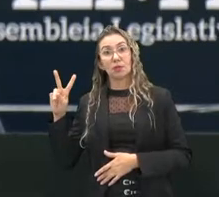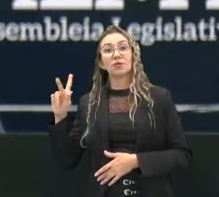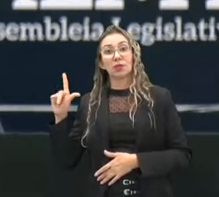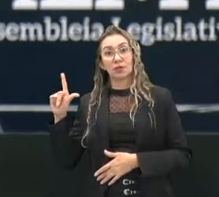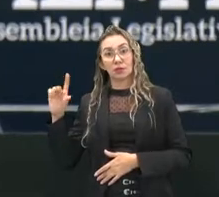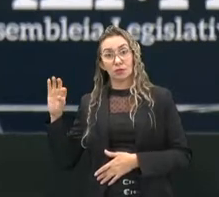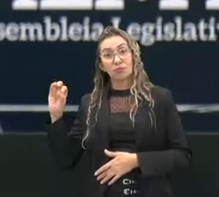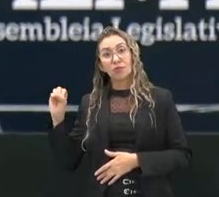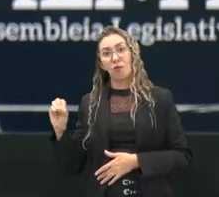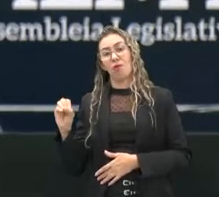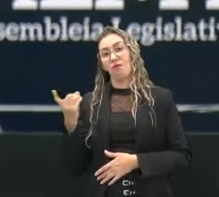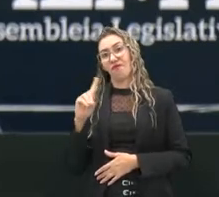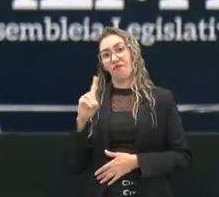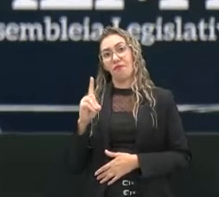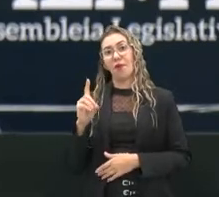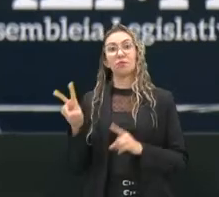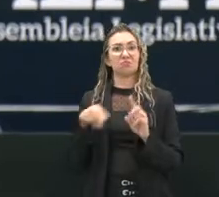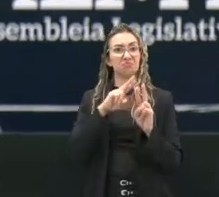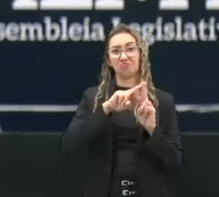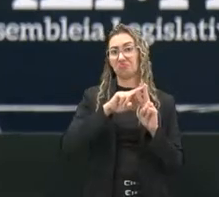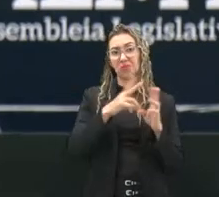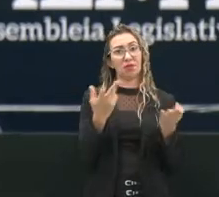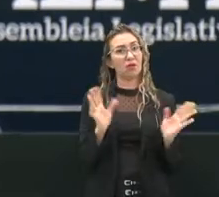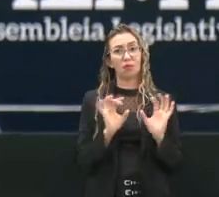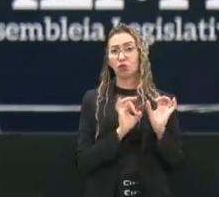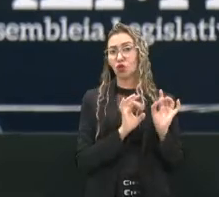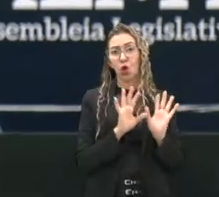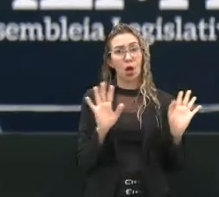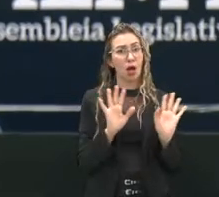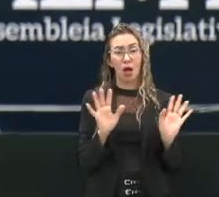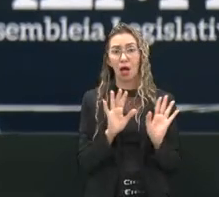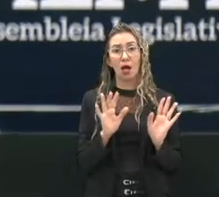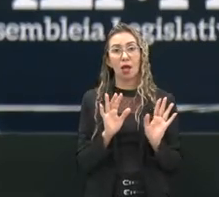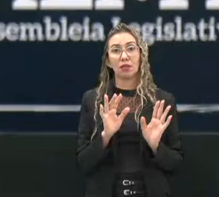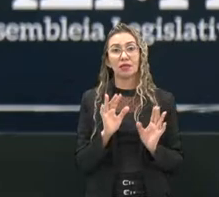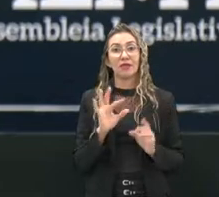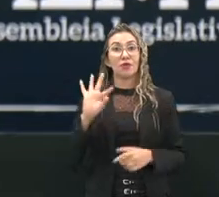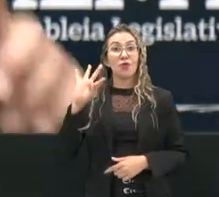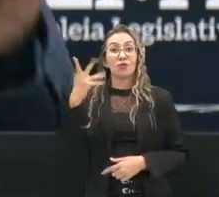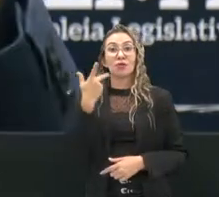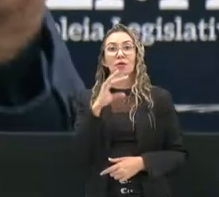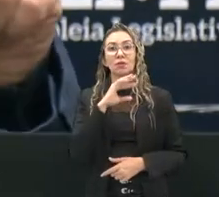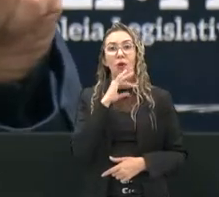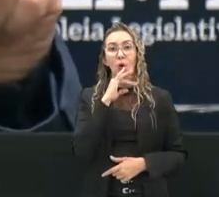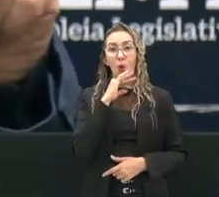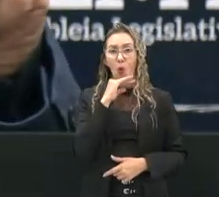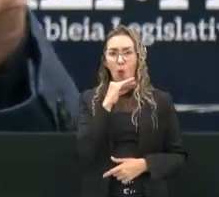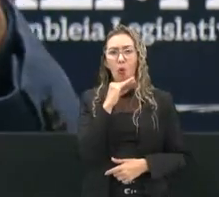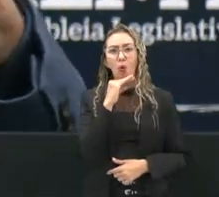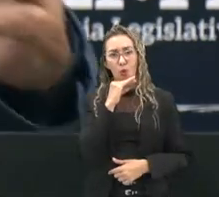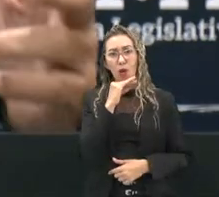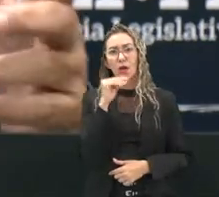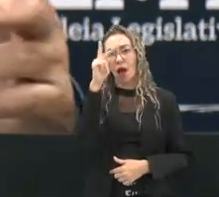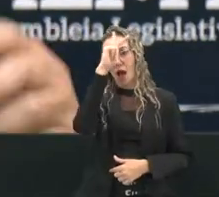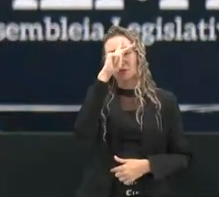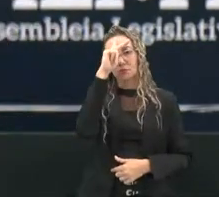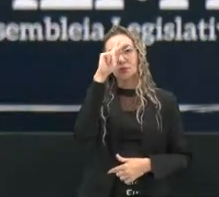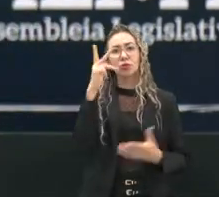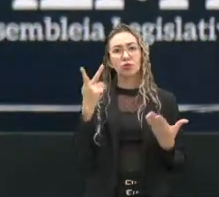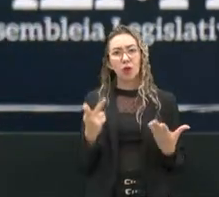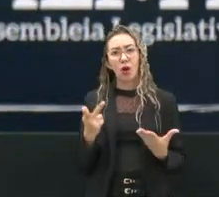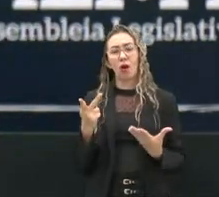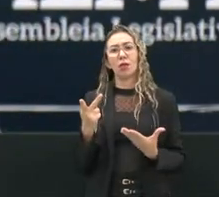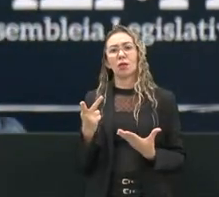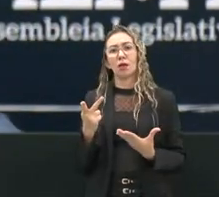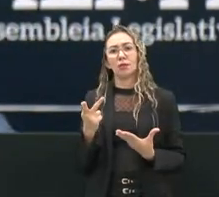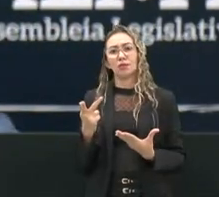Tudo, absolutamente tudo que ocorreu de ruim em relação à memória de Filinto, e vocês vão ver isso no livro, para que eu não me